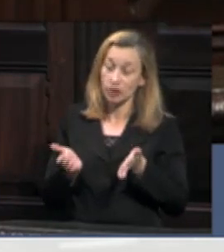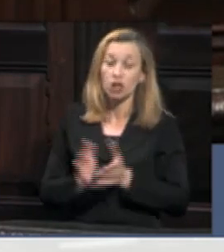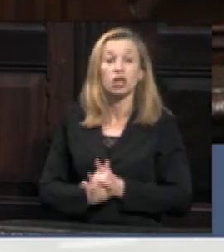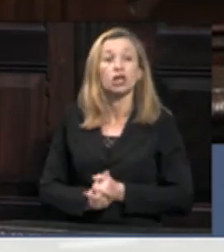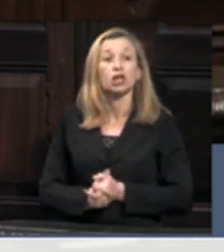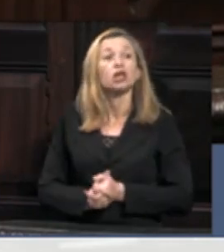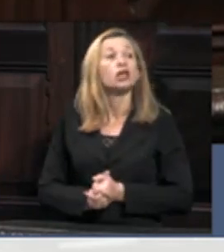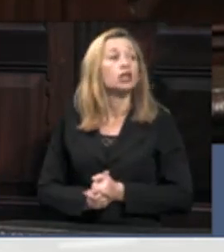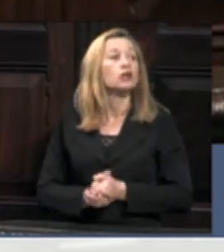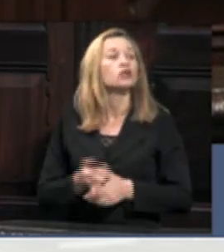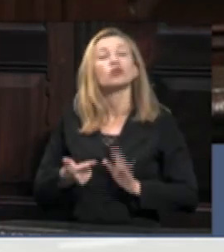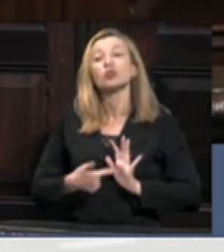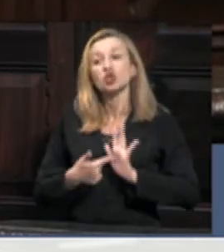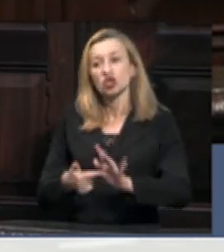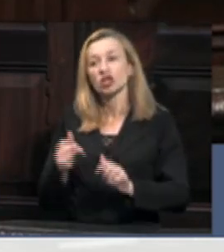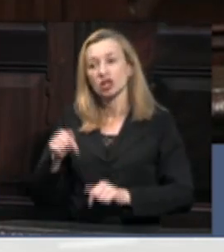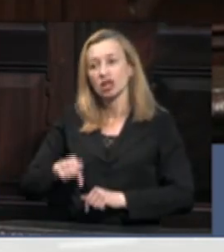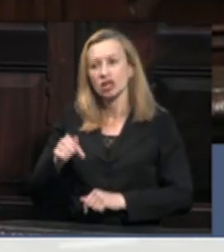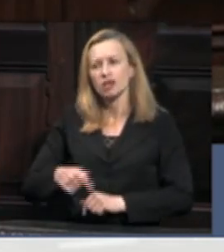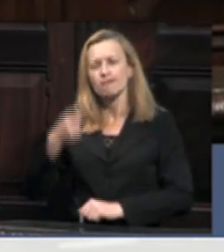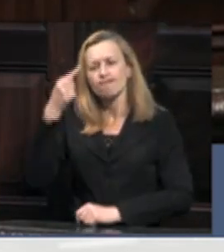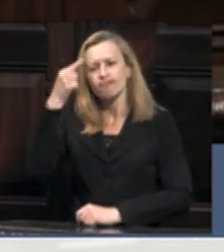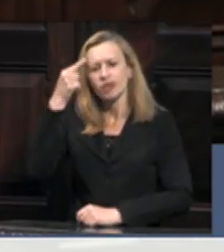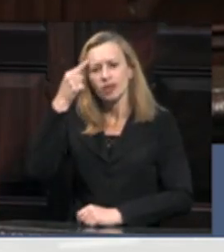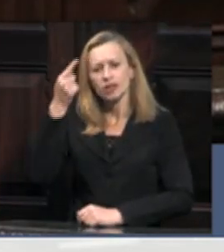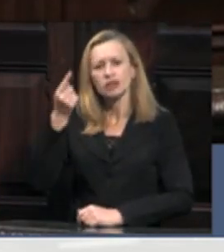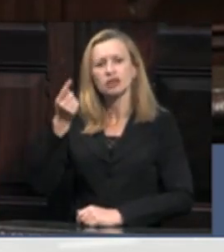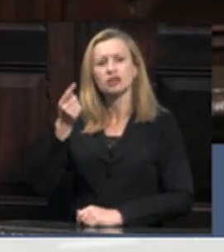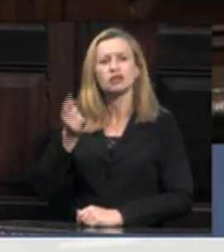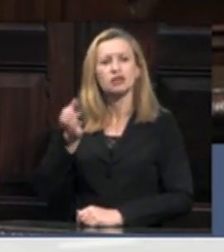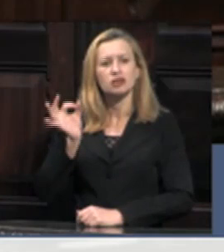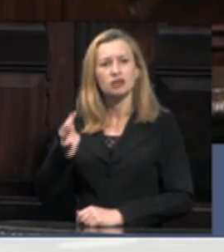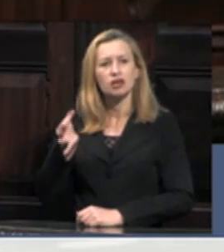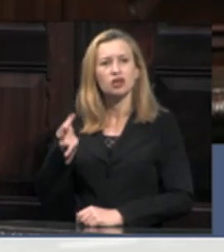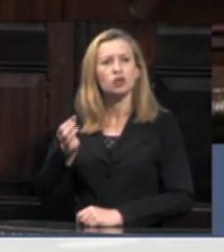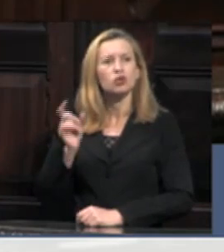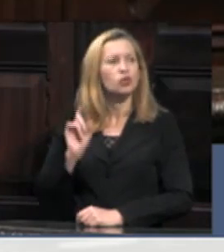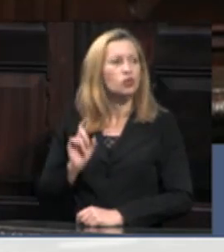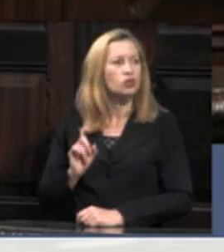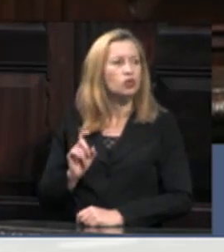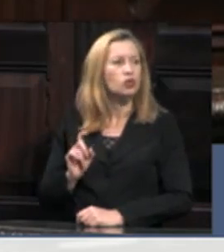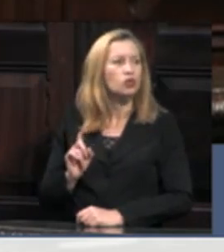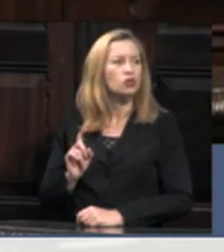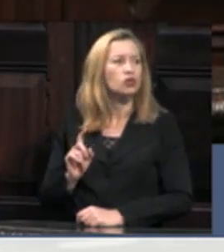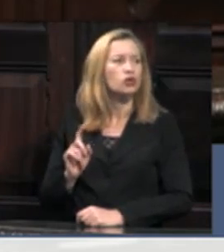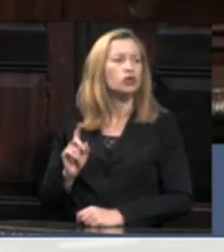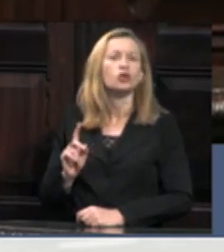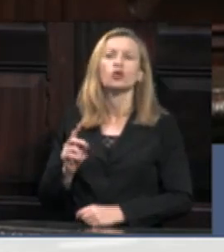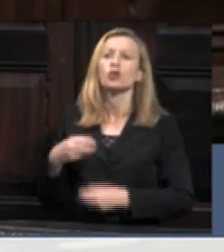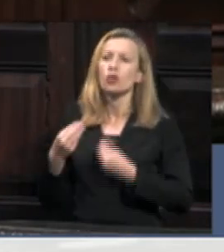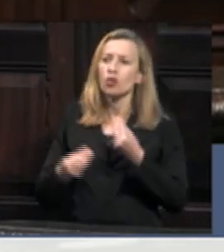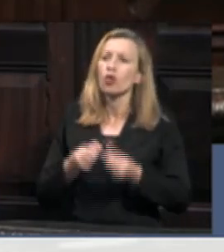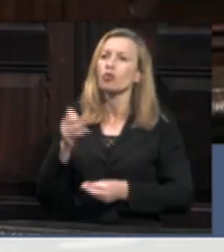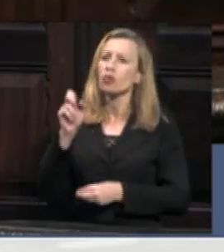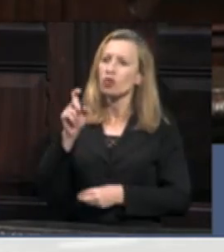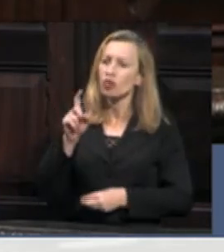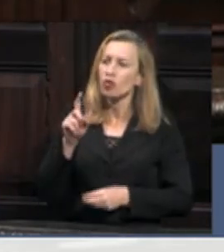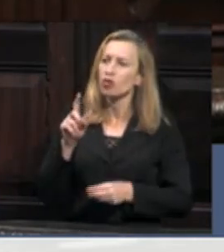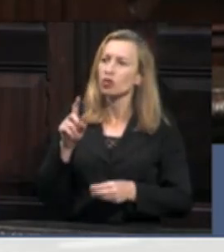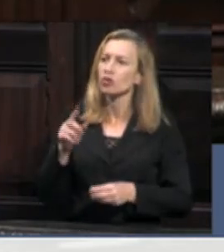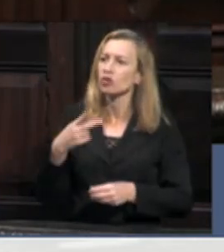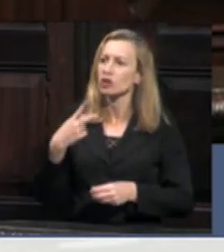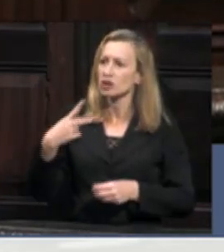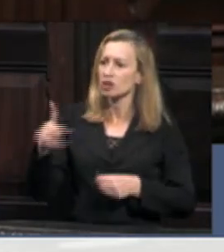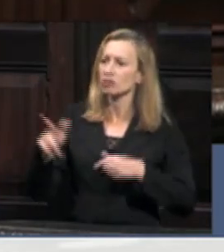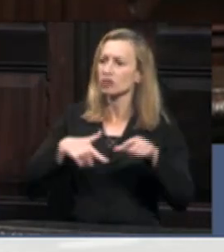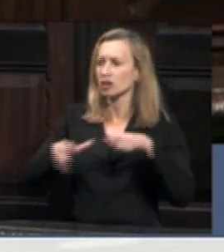isso que foi trazido aqui reflete exatamente o que foi o governo Pezão nos últimos 4